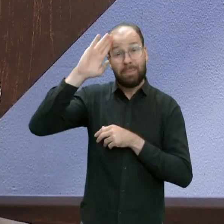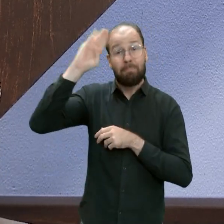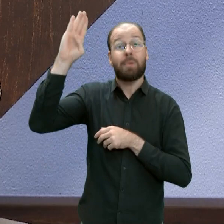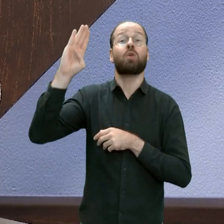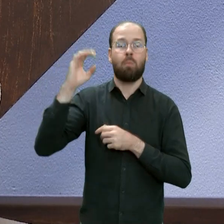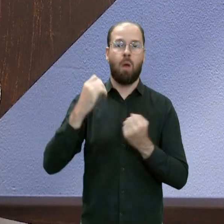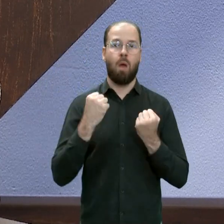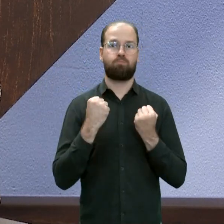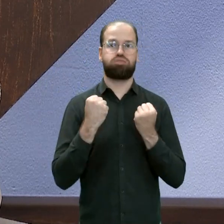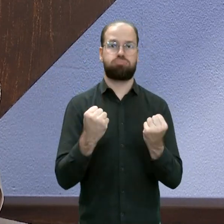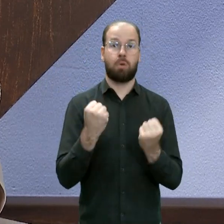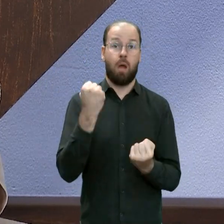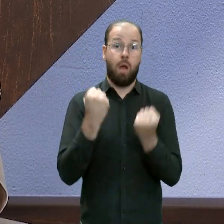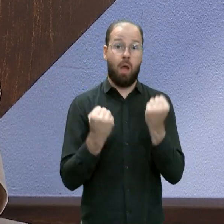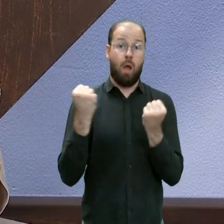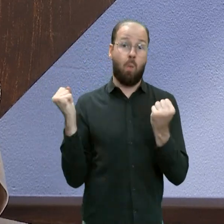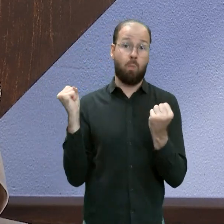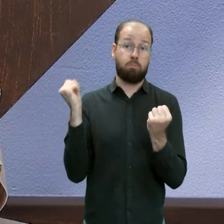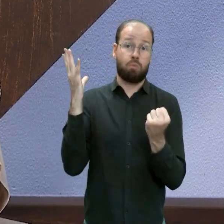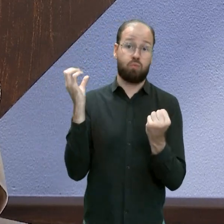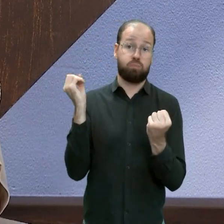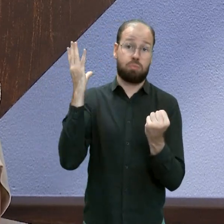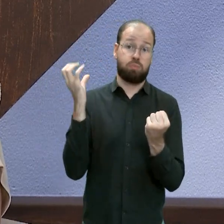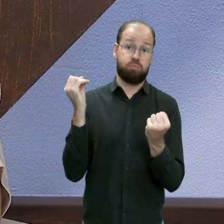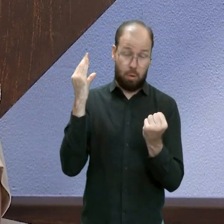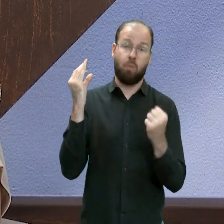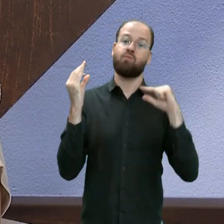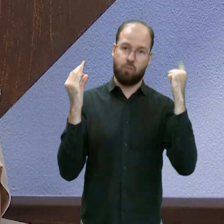respira também. Então isso